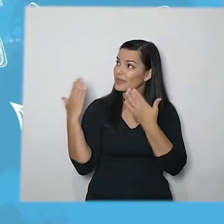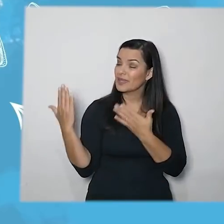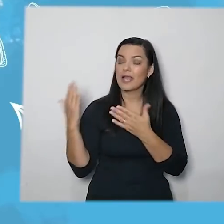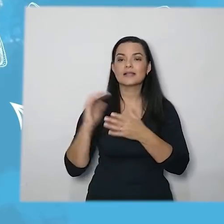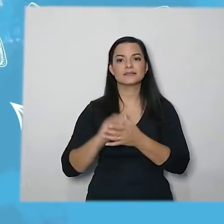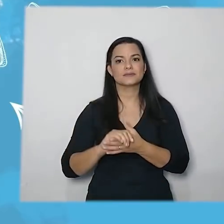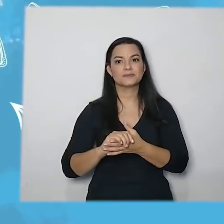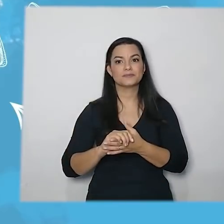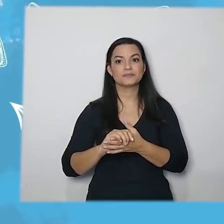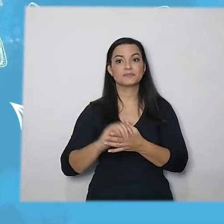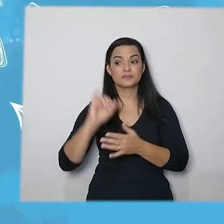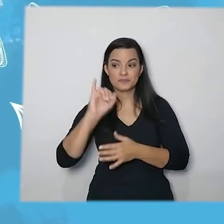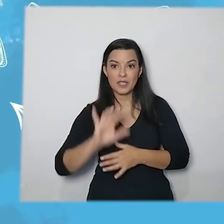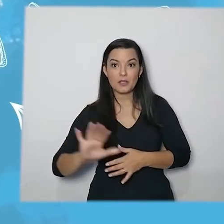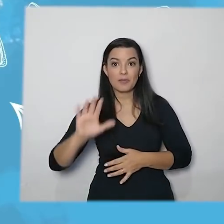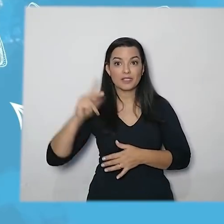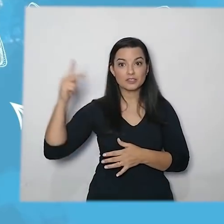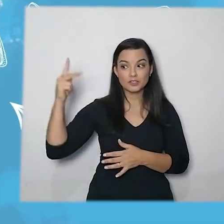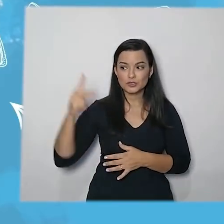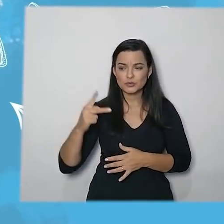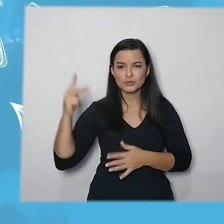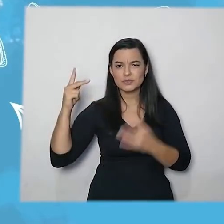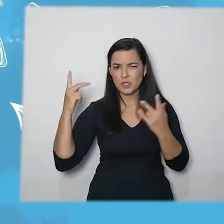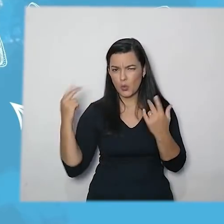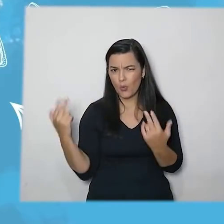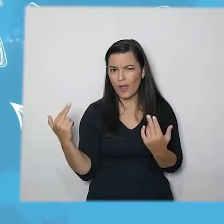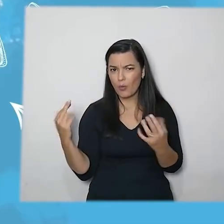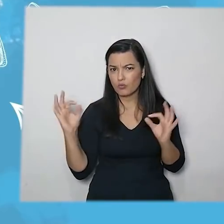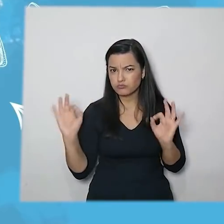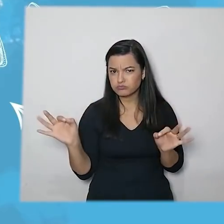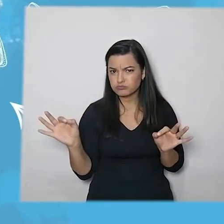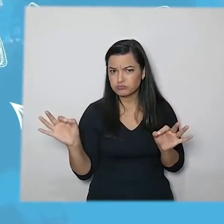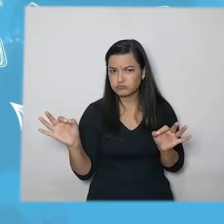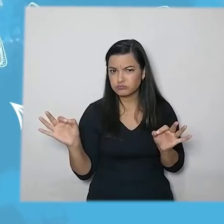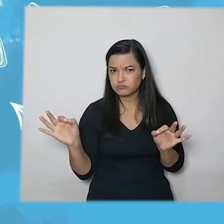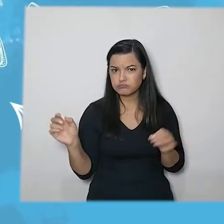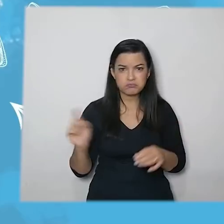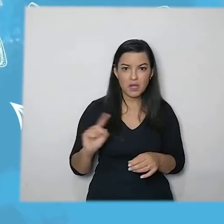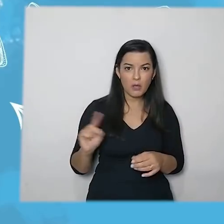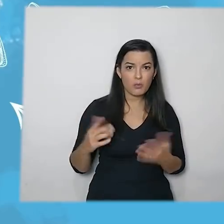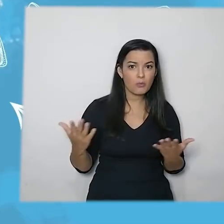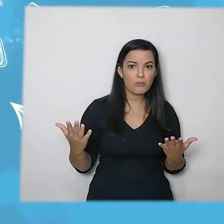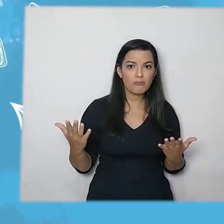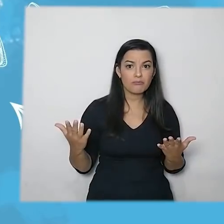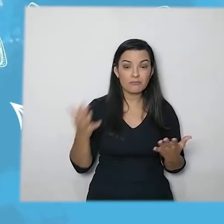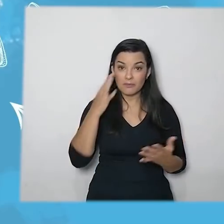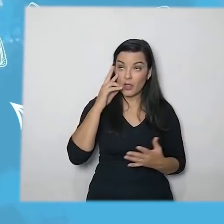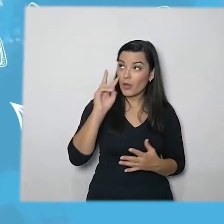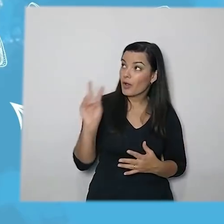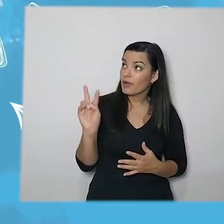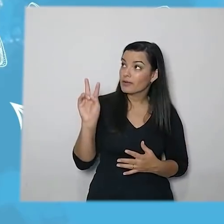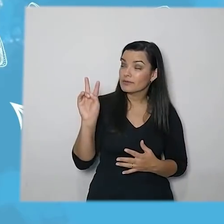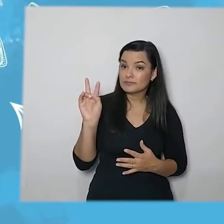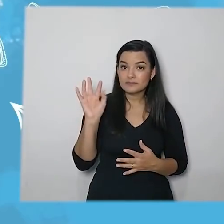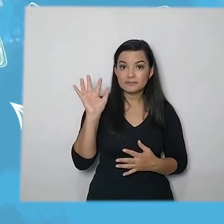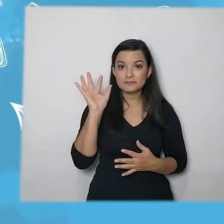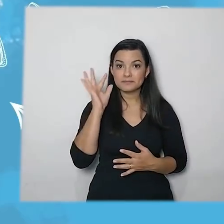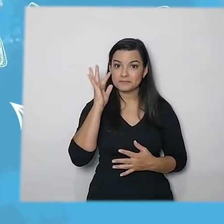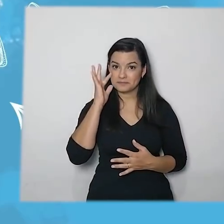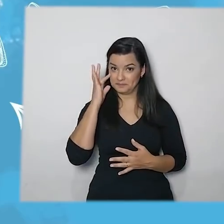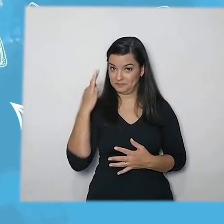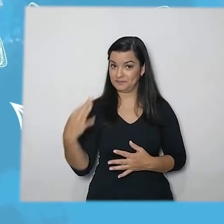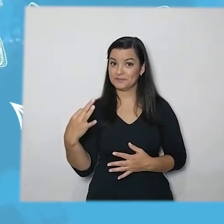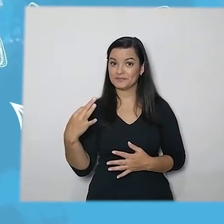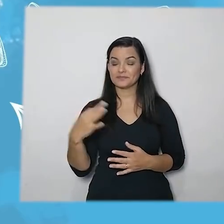Essas imagens, né? Elas são iguais? Olha aí com atenção.